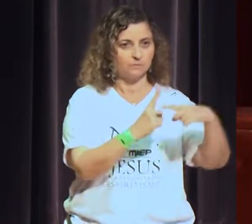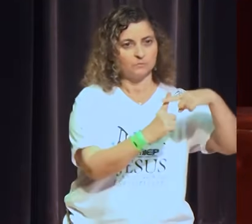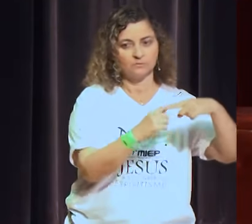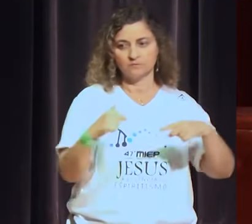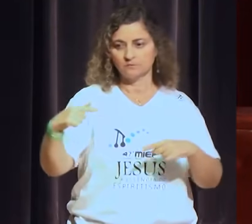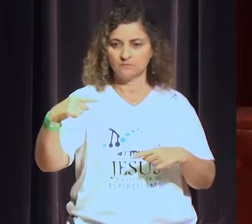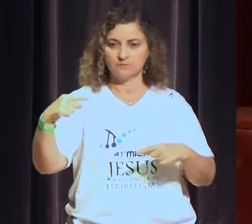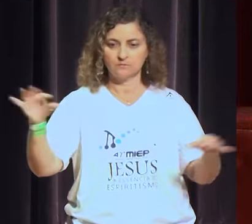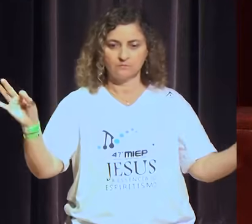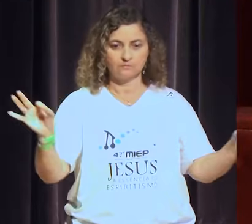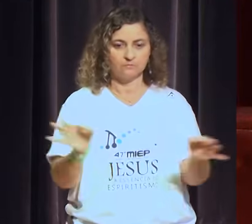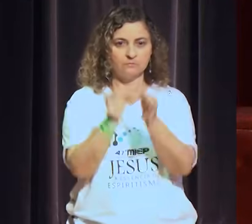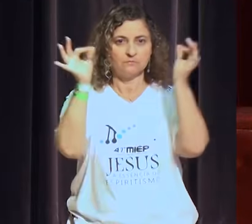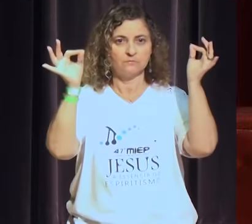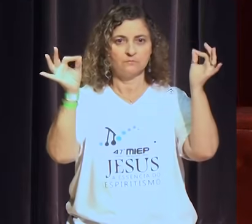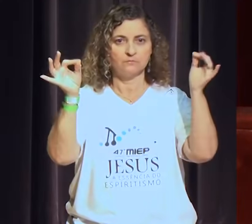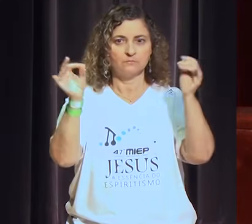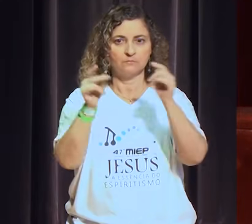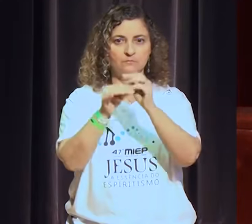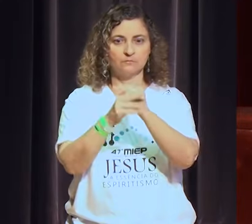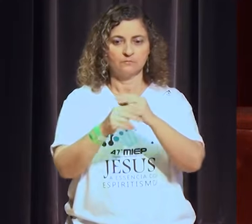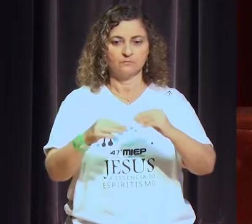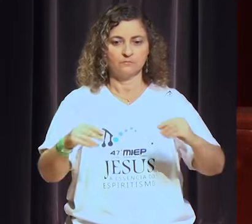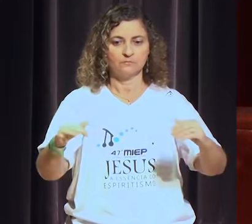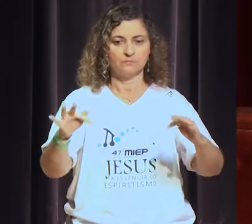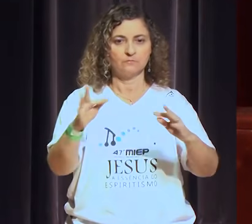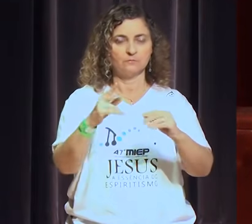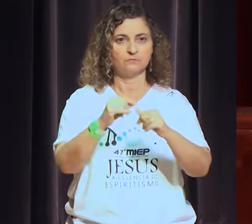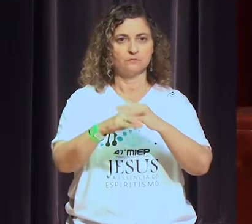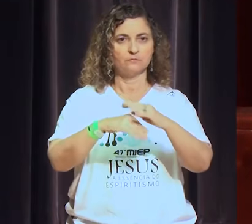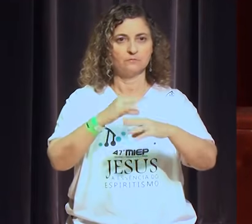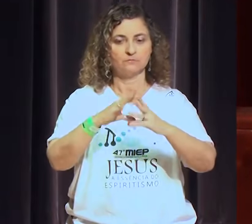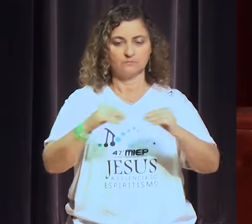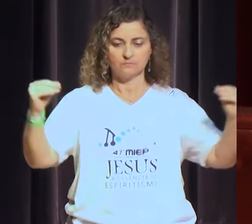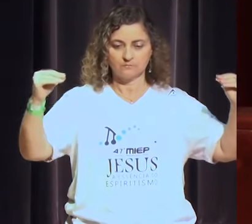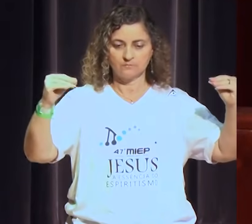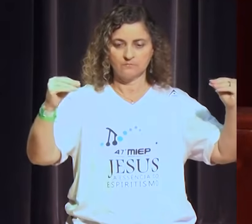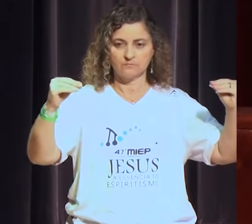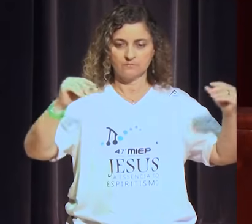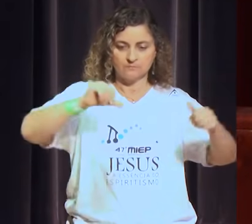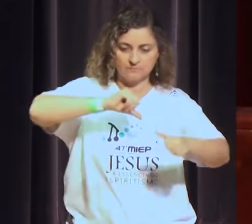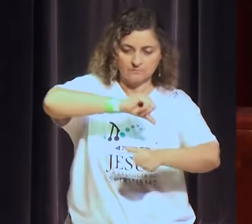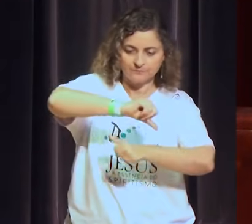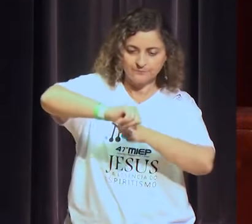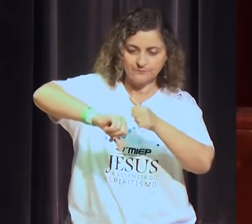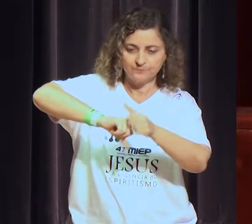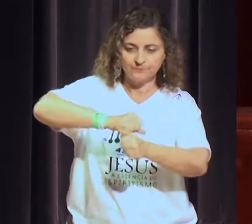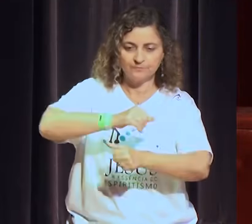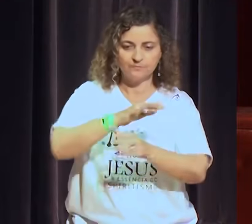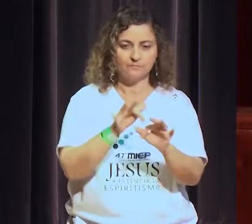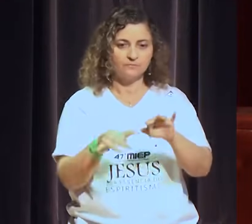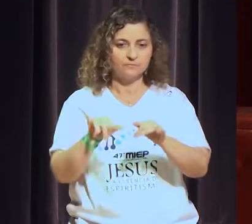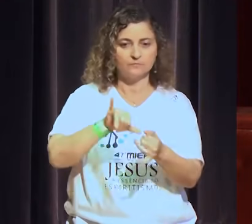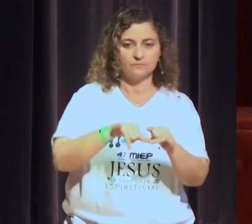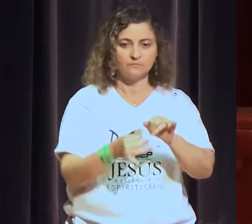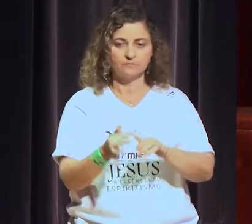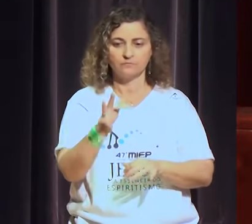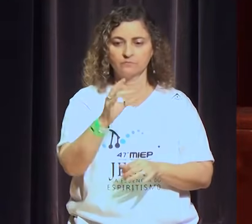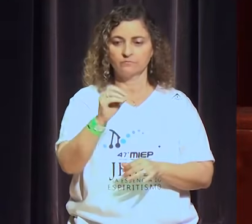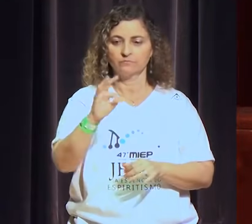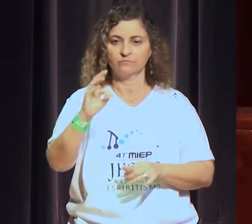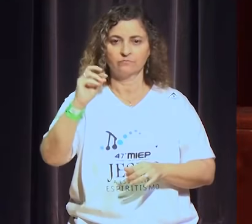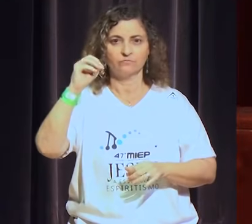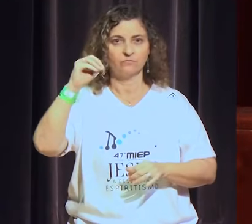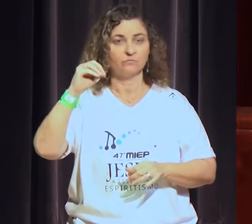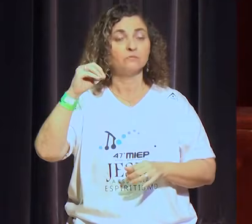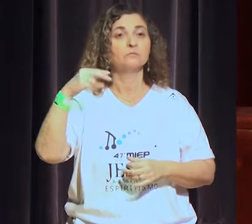para chocar. Eles desaparecem e viram dois fótons. Duas partículas que têm massa, ocupam lugar no espaço, se